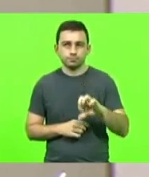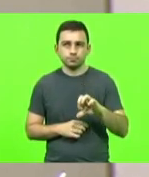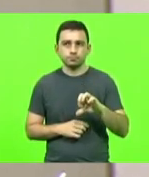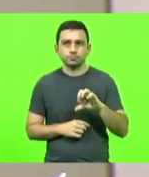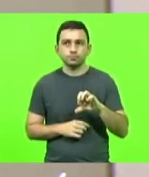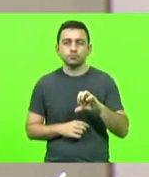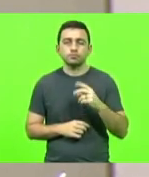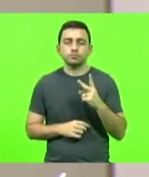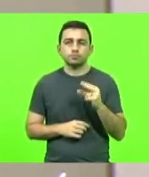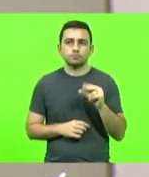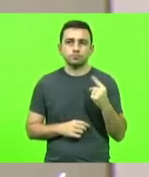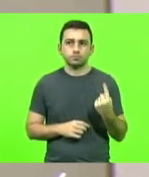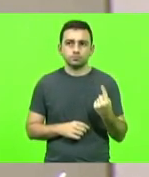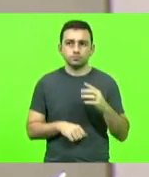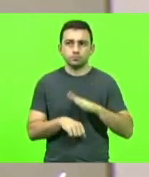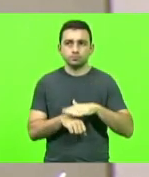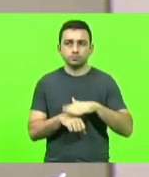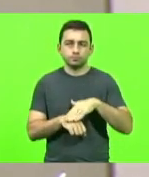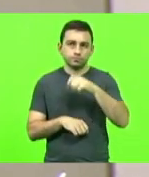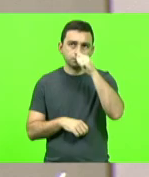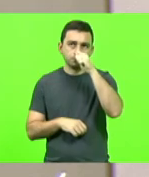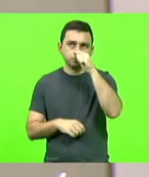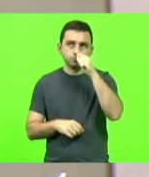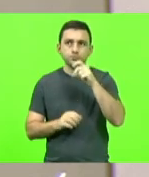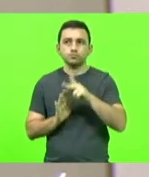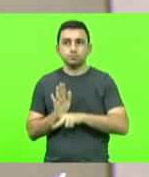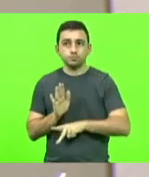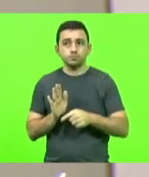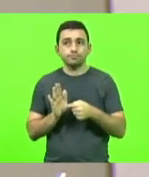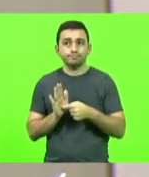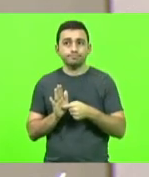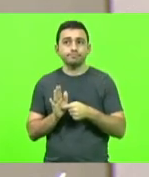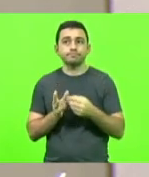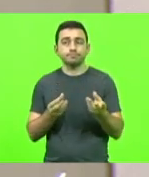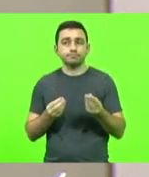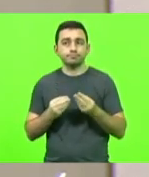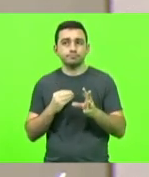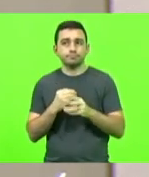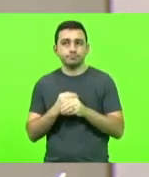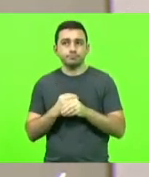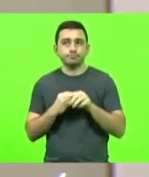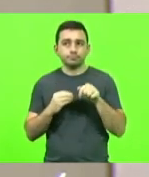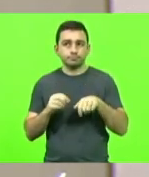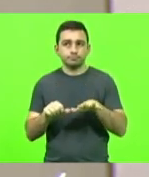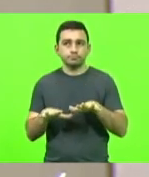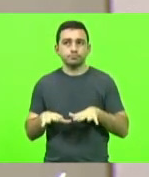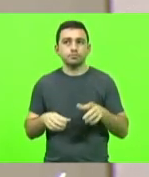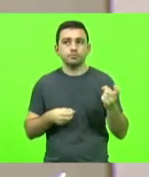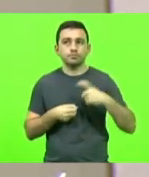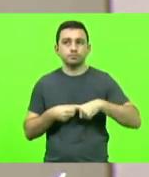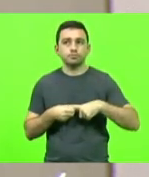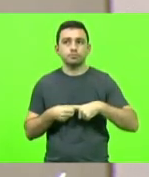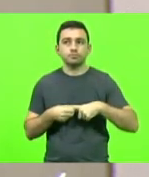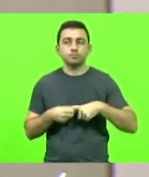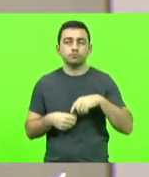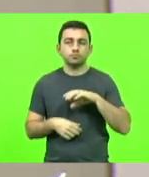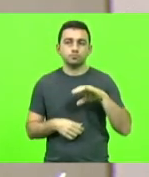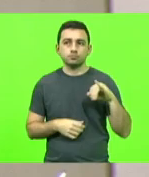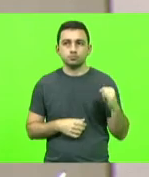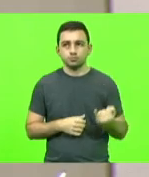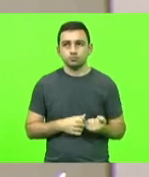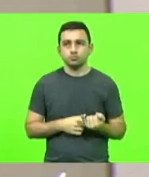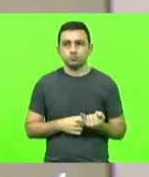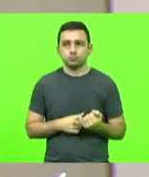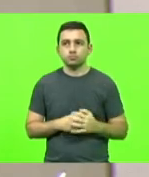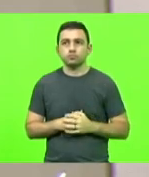164.9/2021, autor deputado João Amin. Este projeto está recebendo emenda em plenário e retorna à Comissão de Constituição e